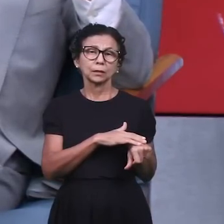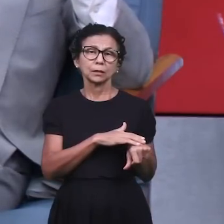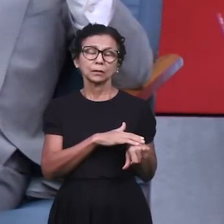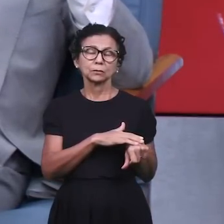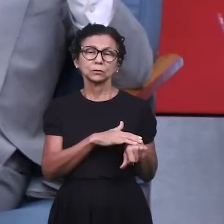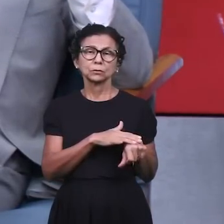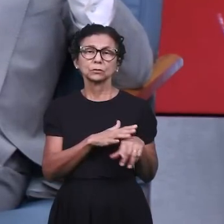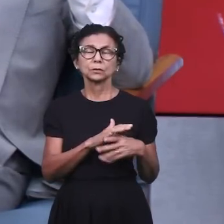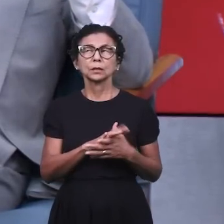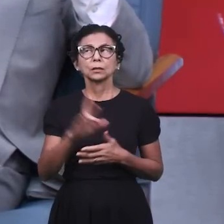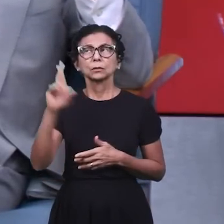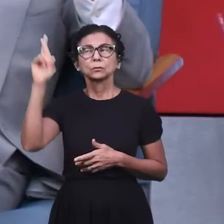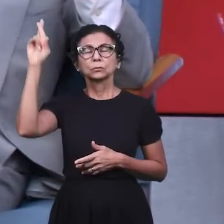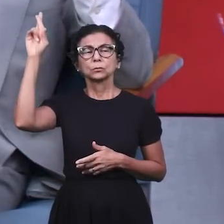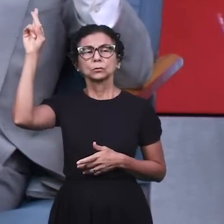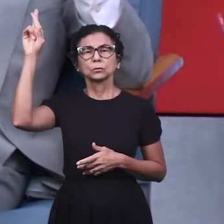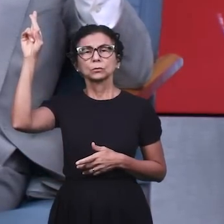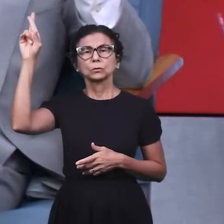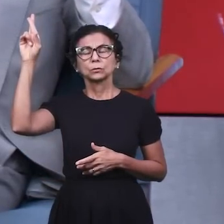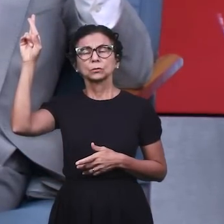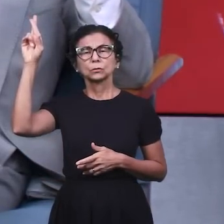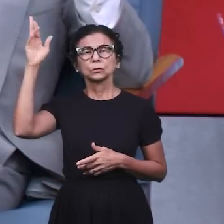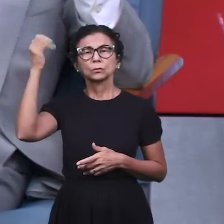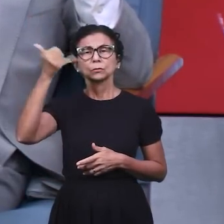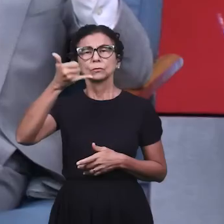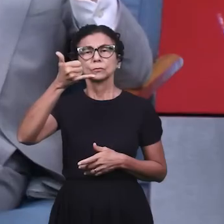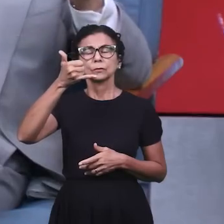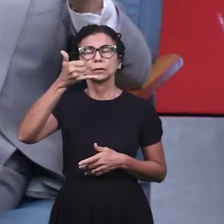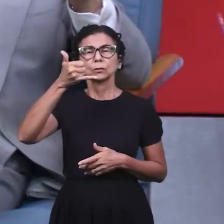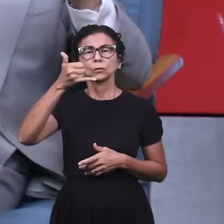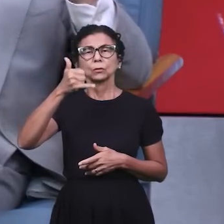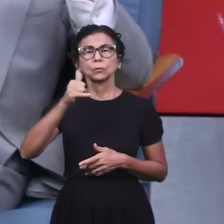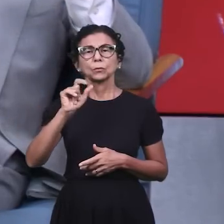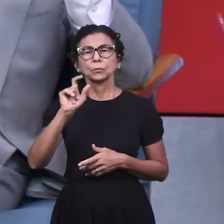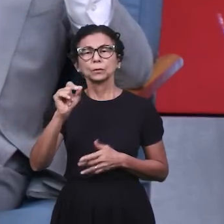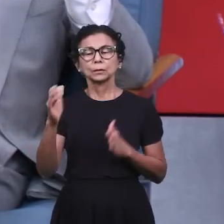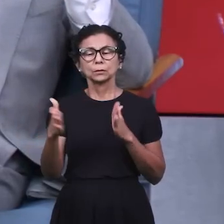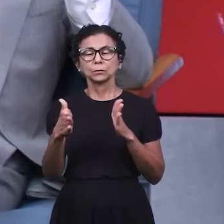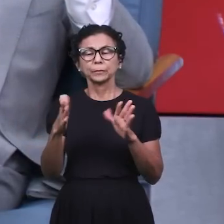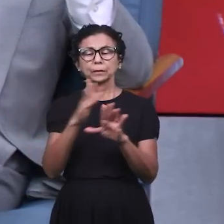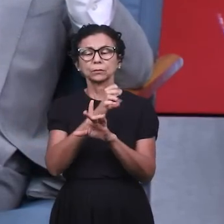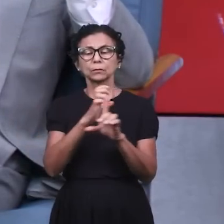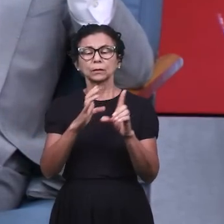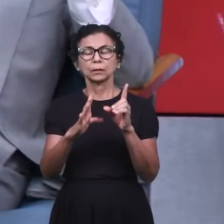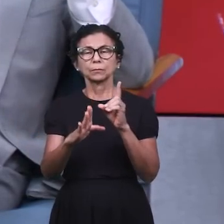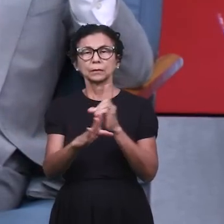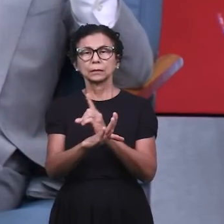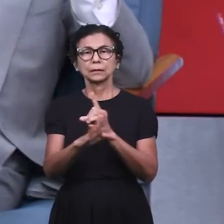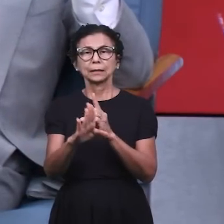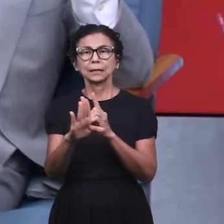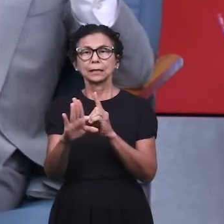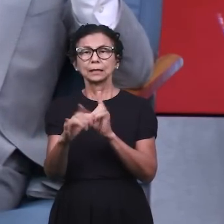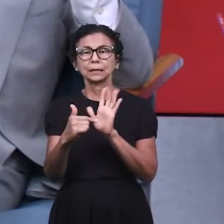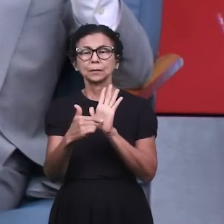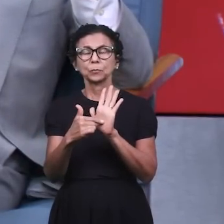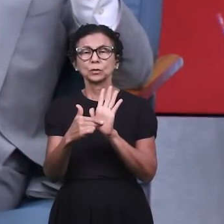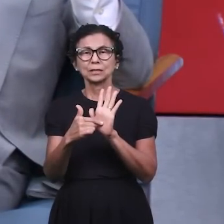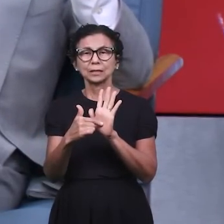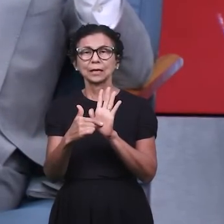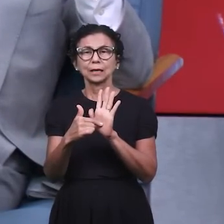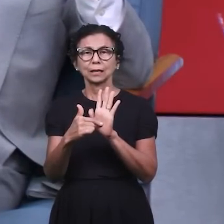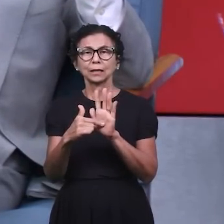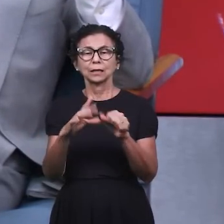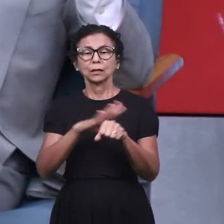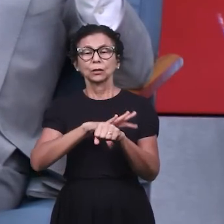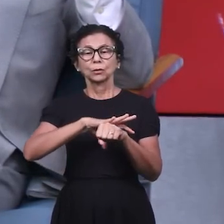dom, falou que naquela escola dominical ele ia operar um sinal